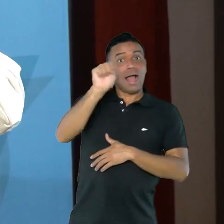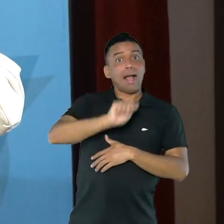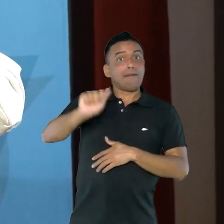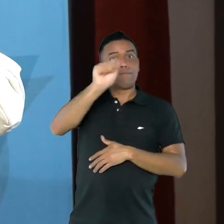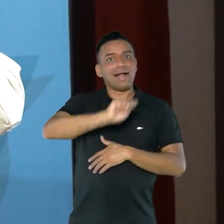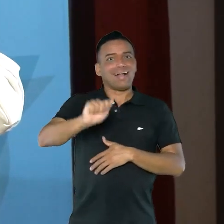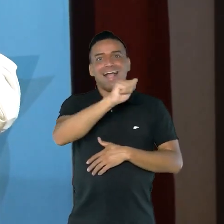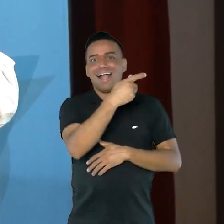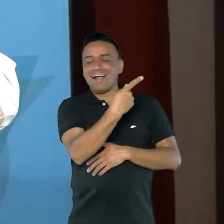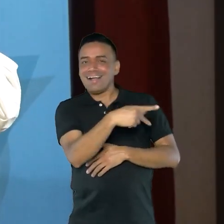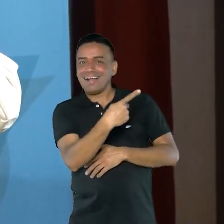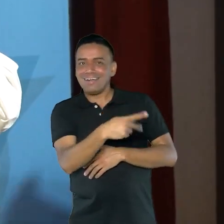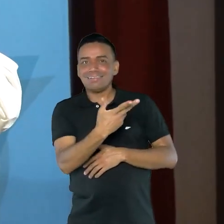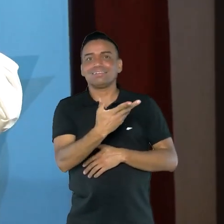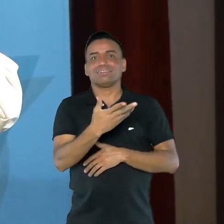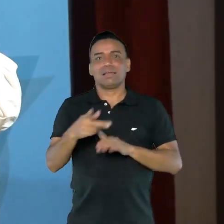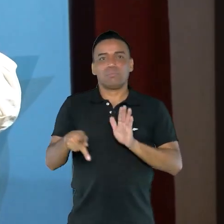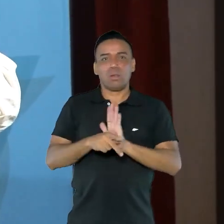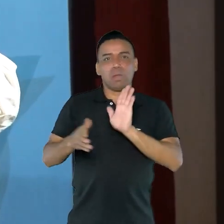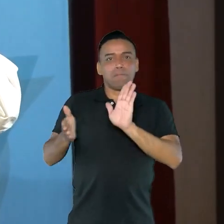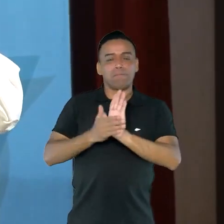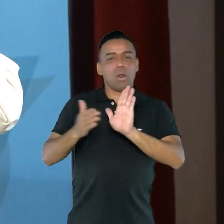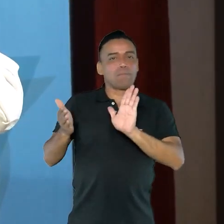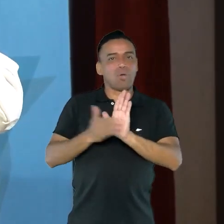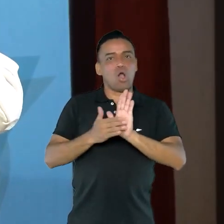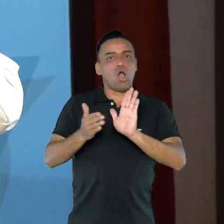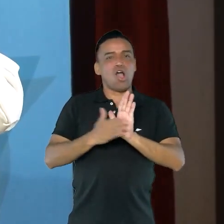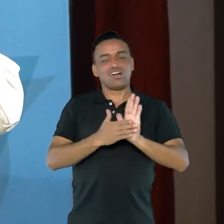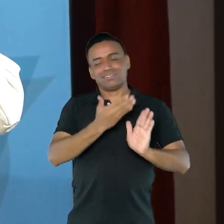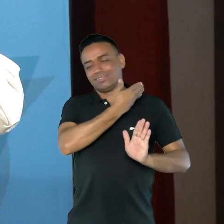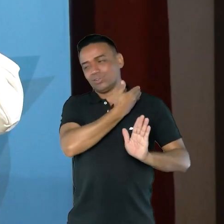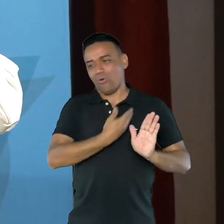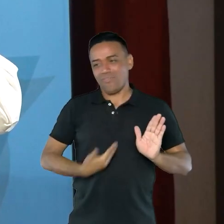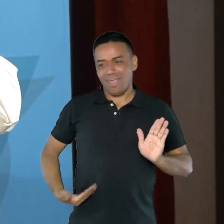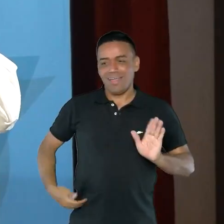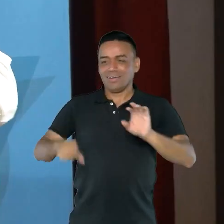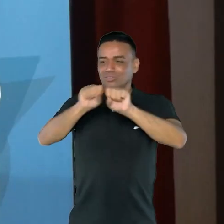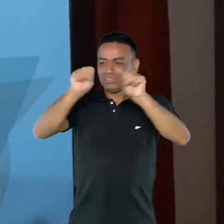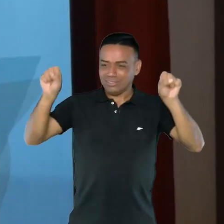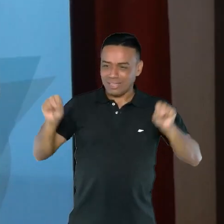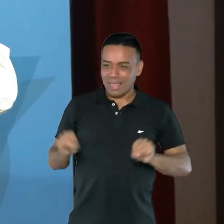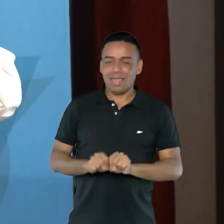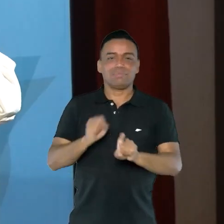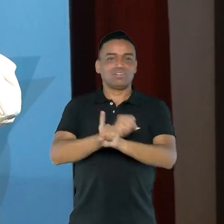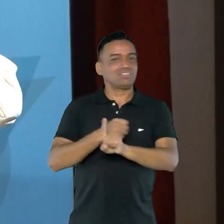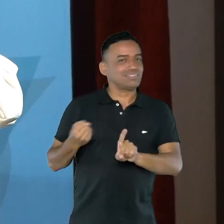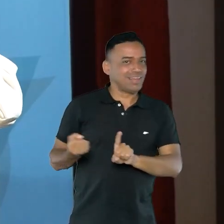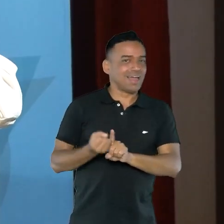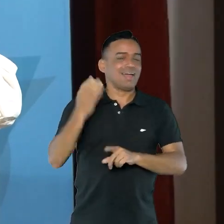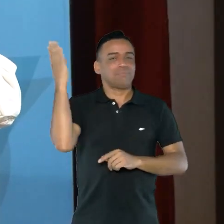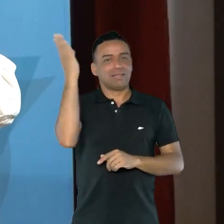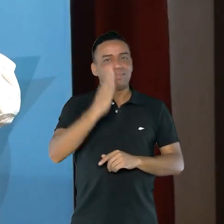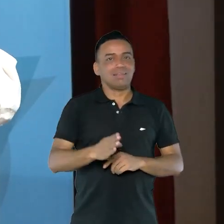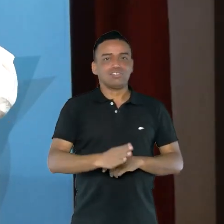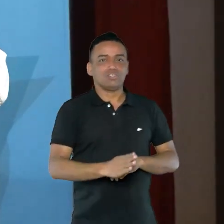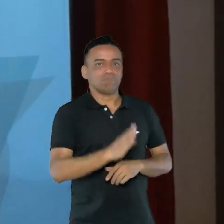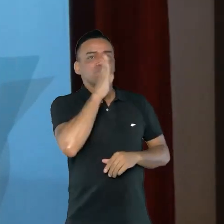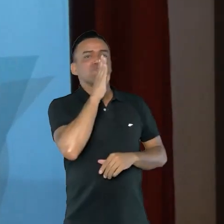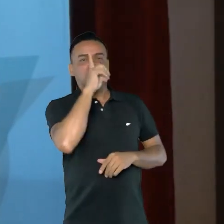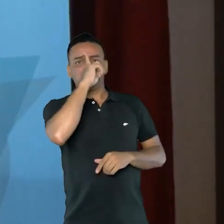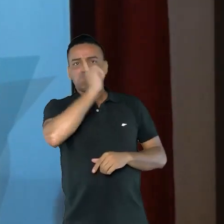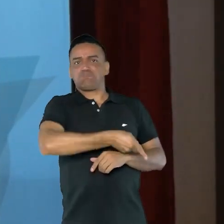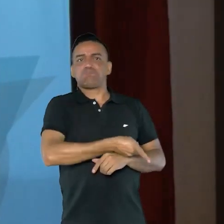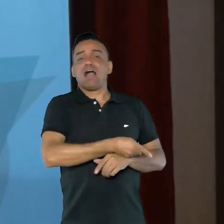Estado brasileiro, né, um projeto não acidental de silenciar e apagar tudo aquilo que